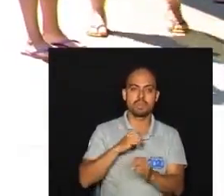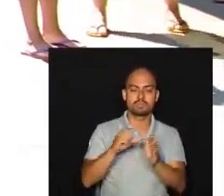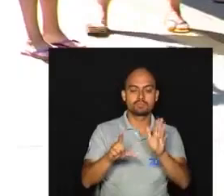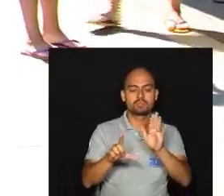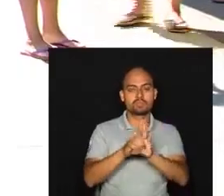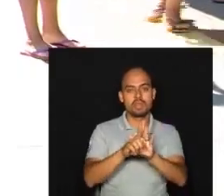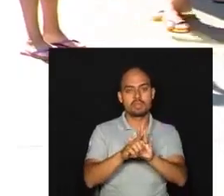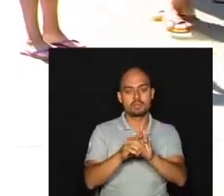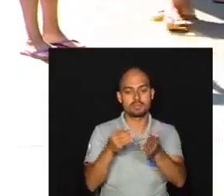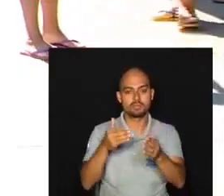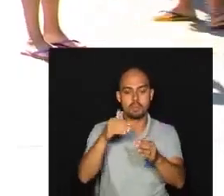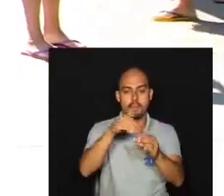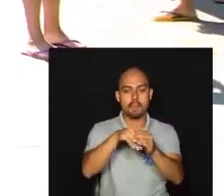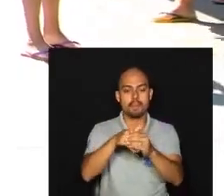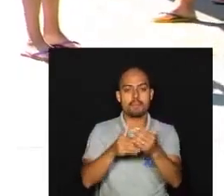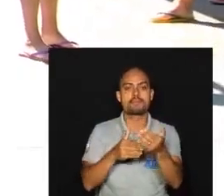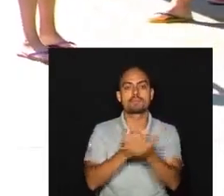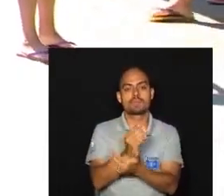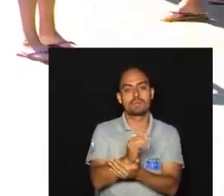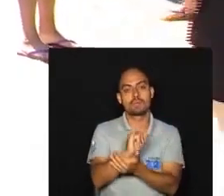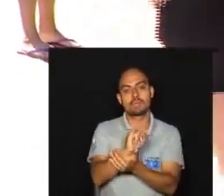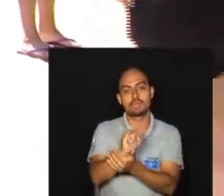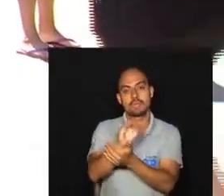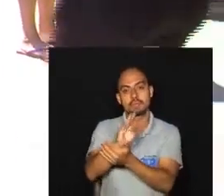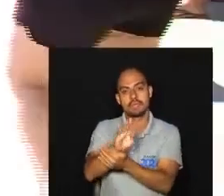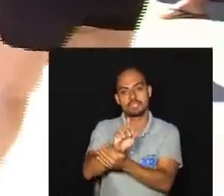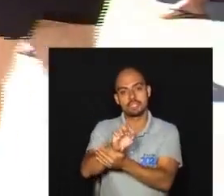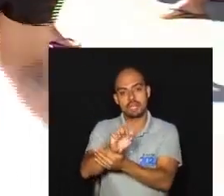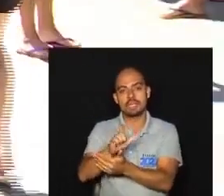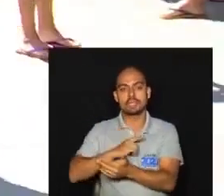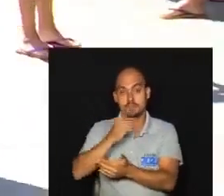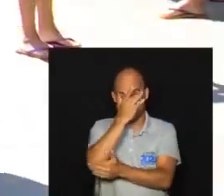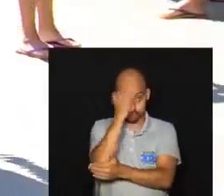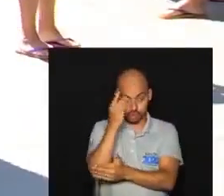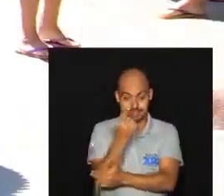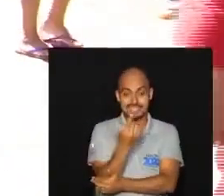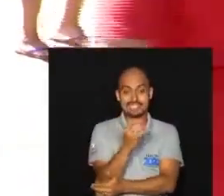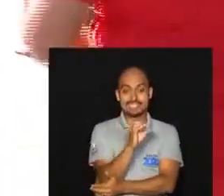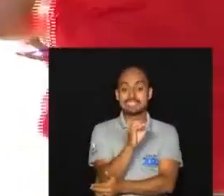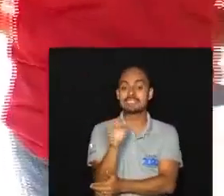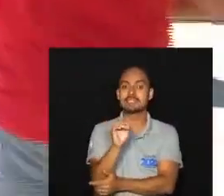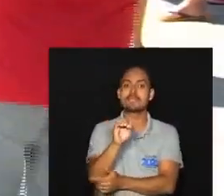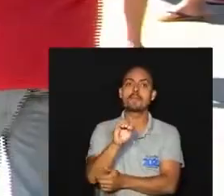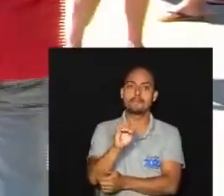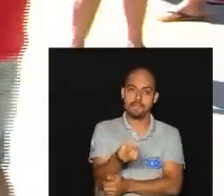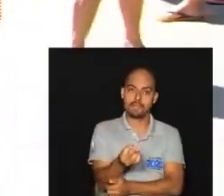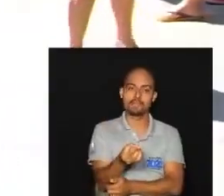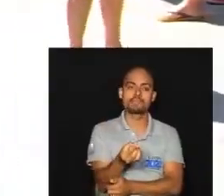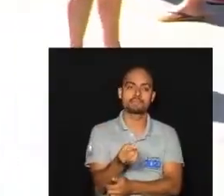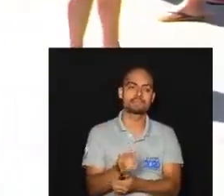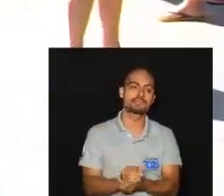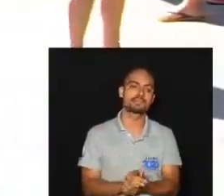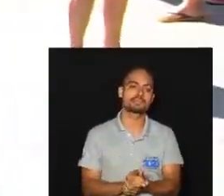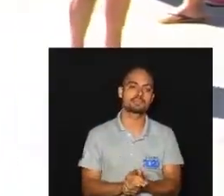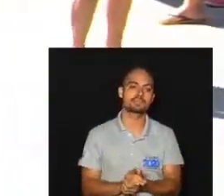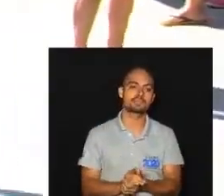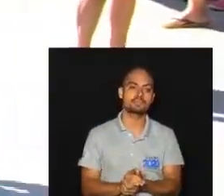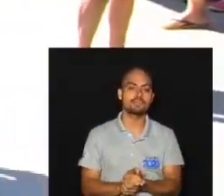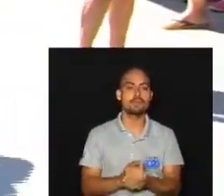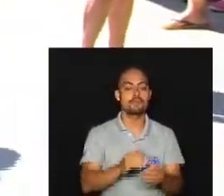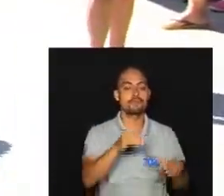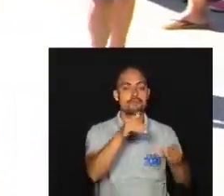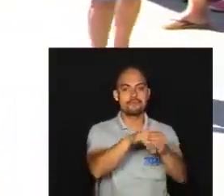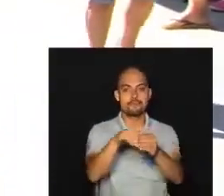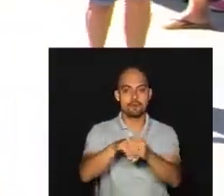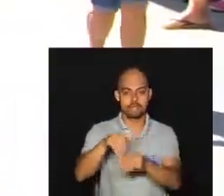Aqui, de acordo com o IBGE, são cerca de 100 mil eleitores da cidade de Campinas que